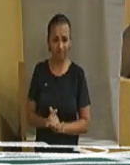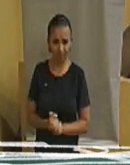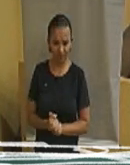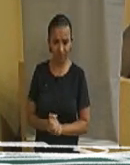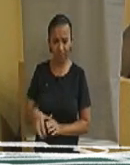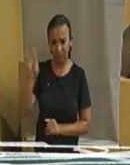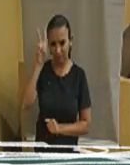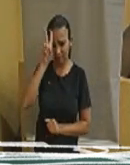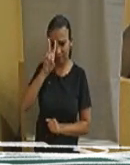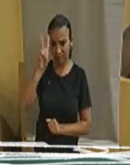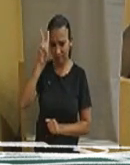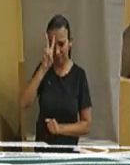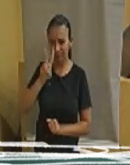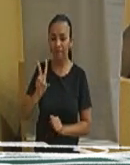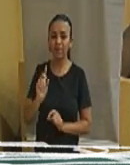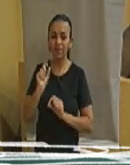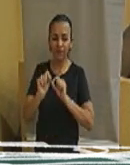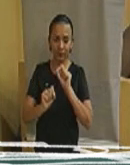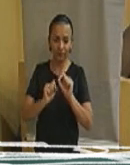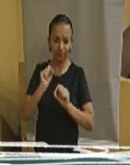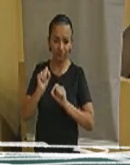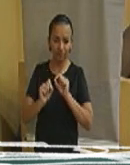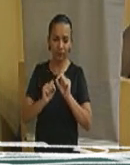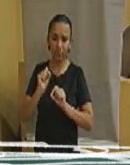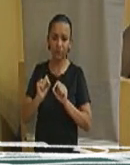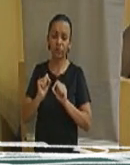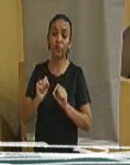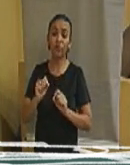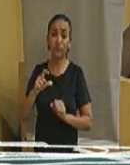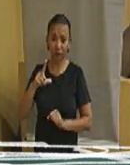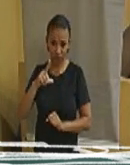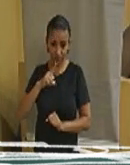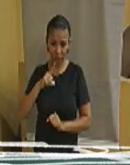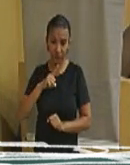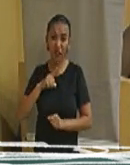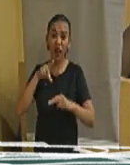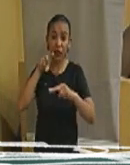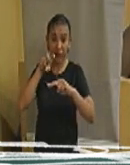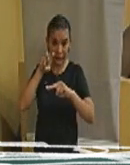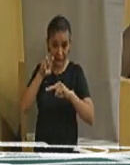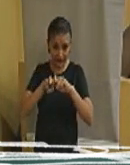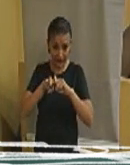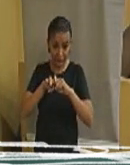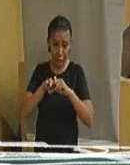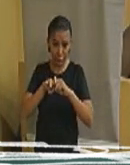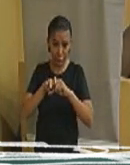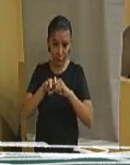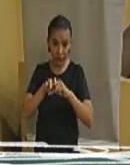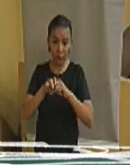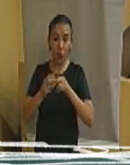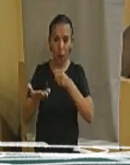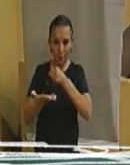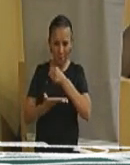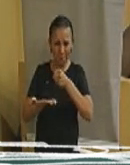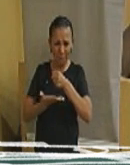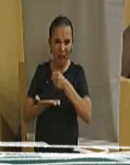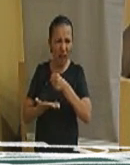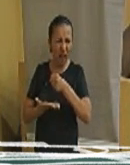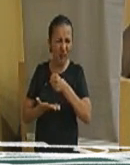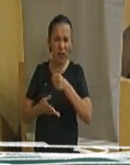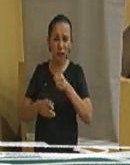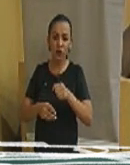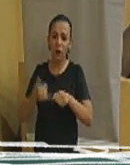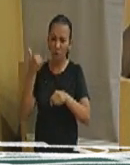desse auditório quando ele tinha cadeiras, né, com a base de ferro